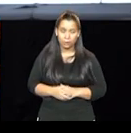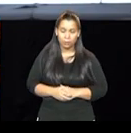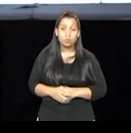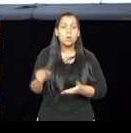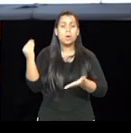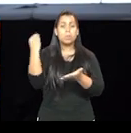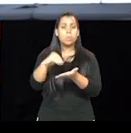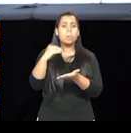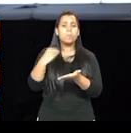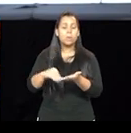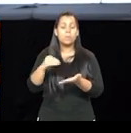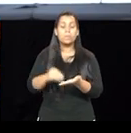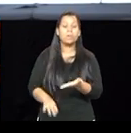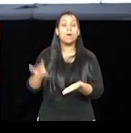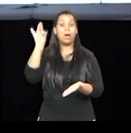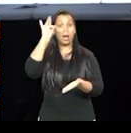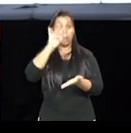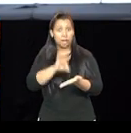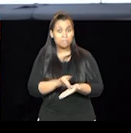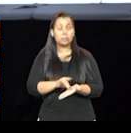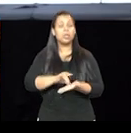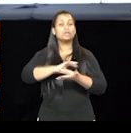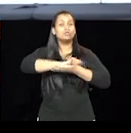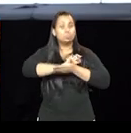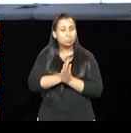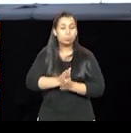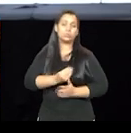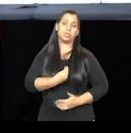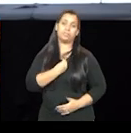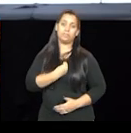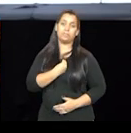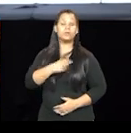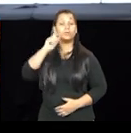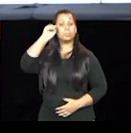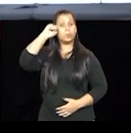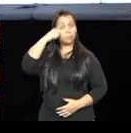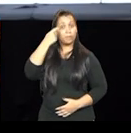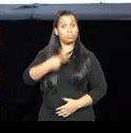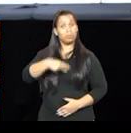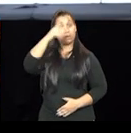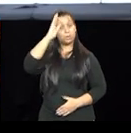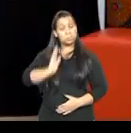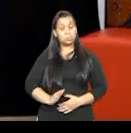suas obras a realidade e o preconceito vivido pelo negro no Brasil.